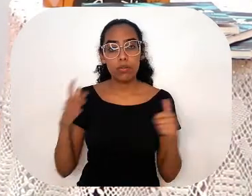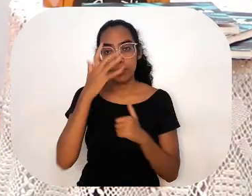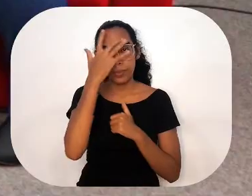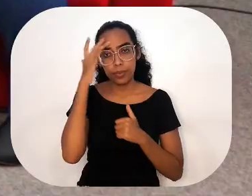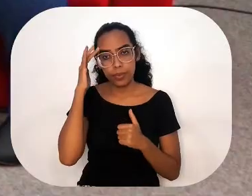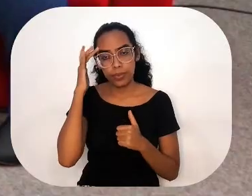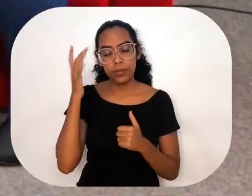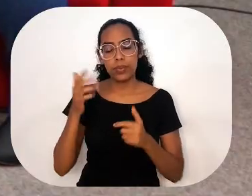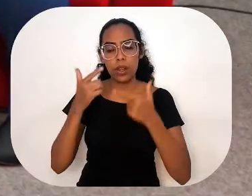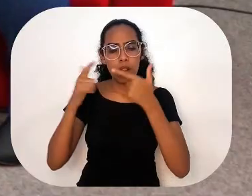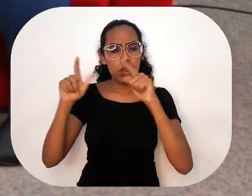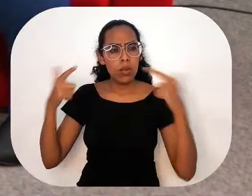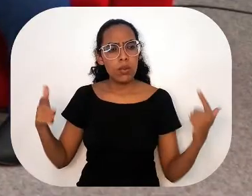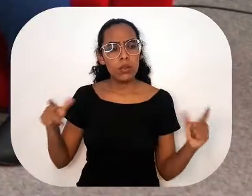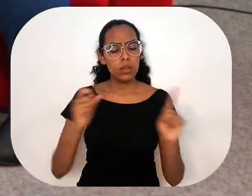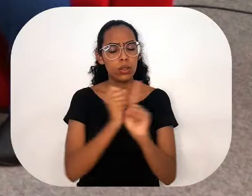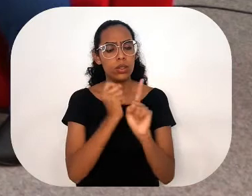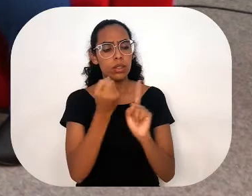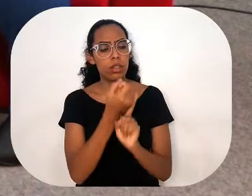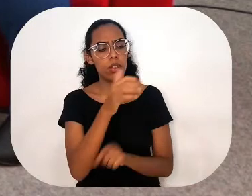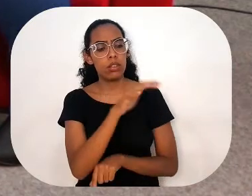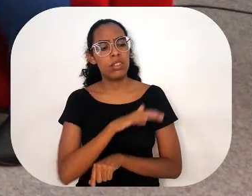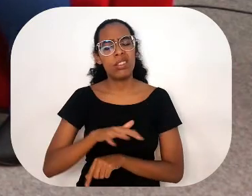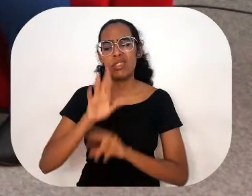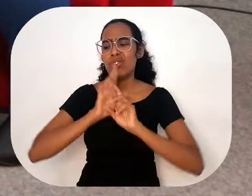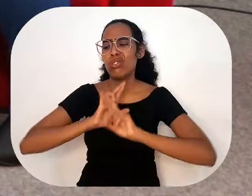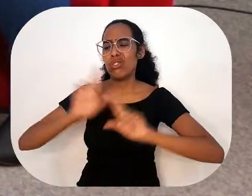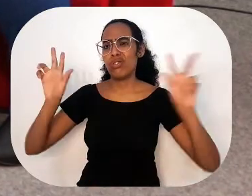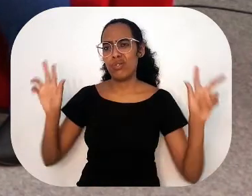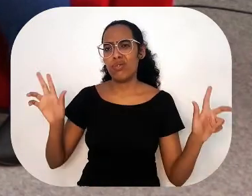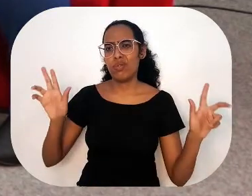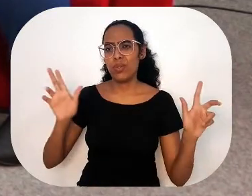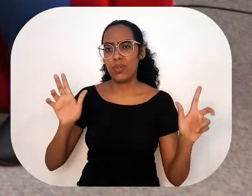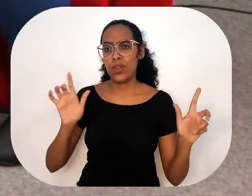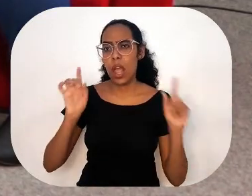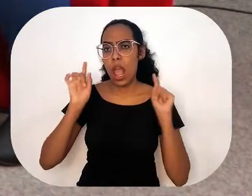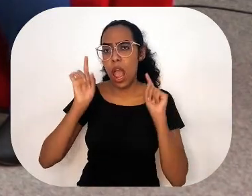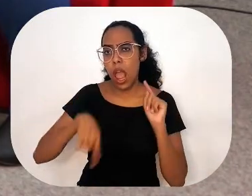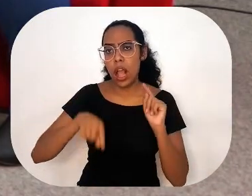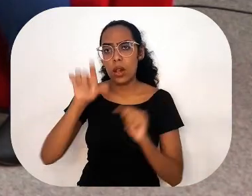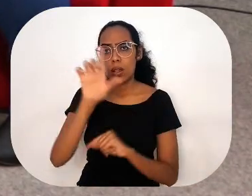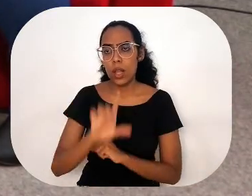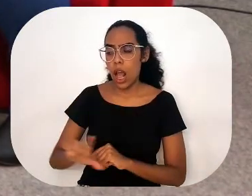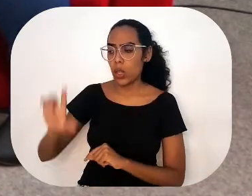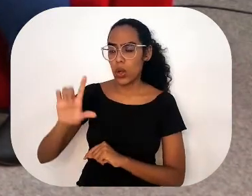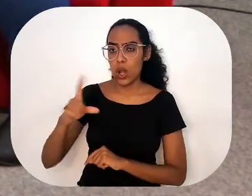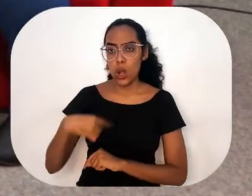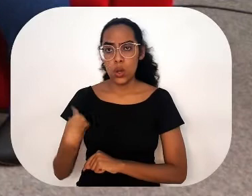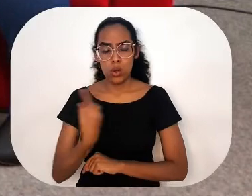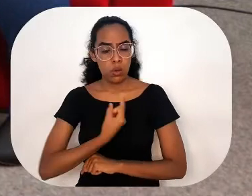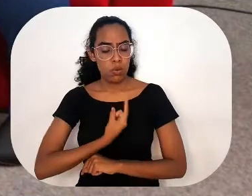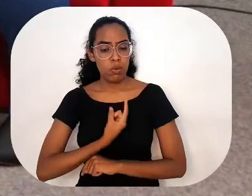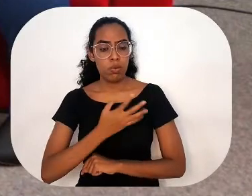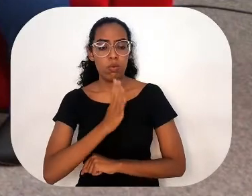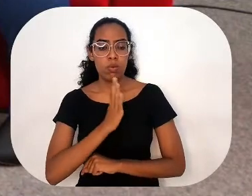a gente acaba conhecendo outras condições de socialidade certo que se não fosse pela literatura a